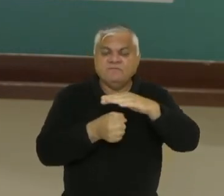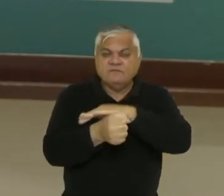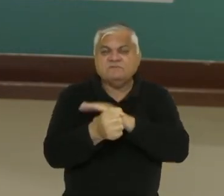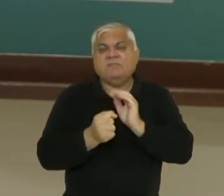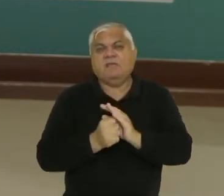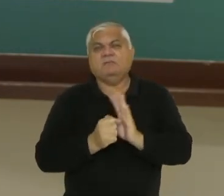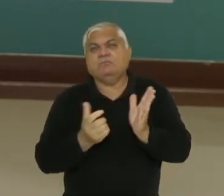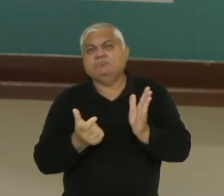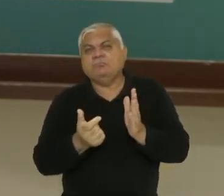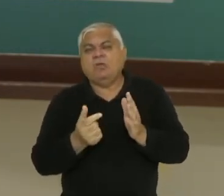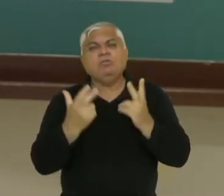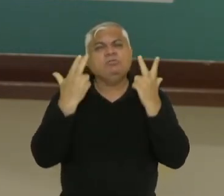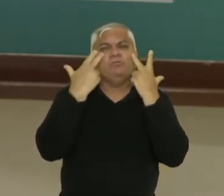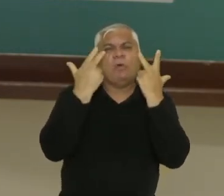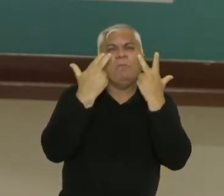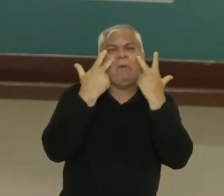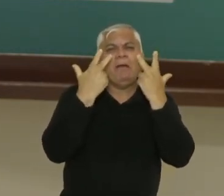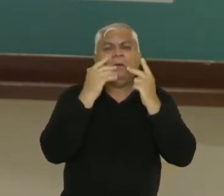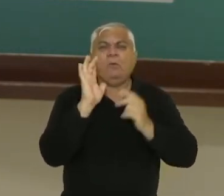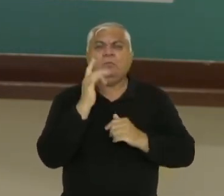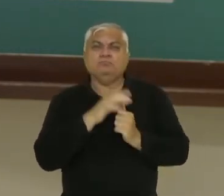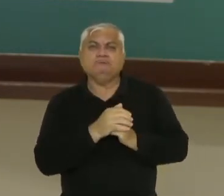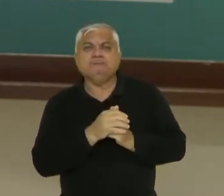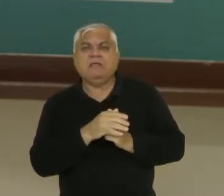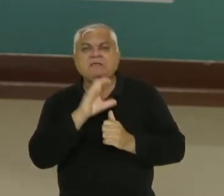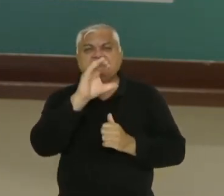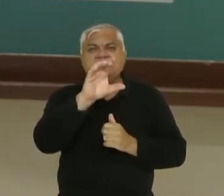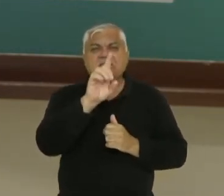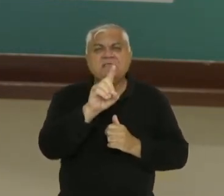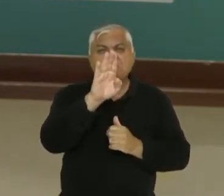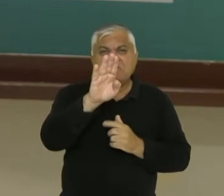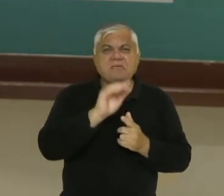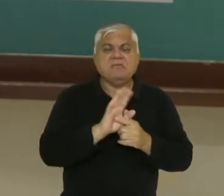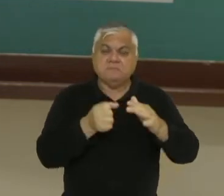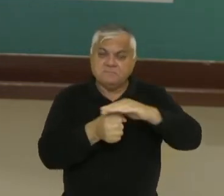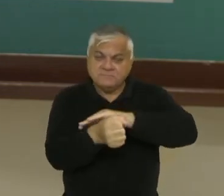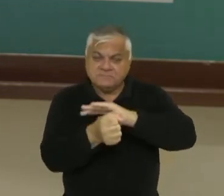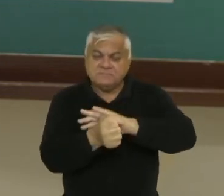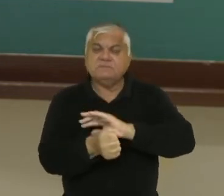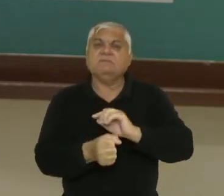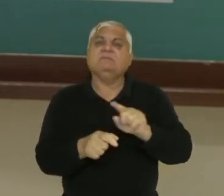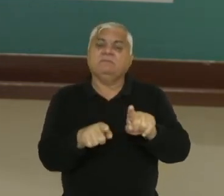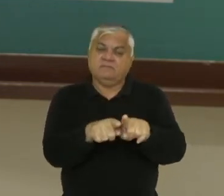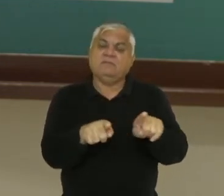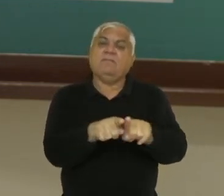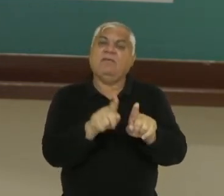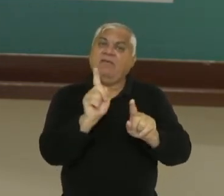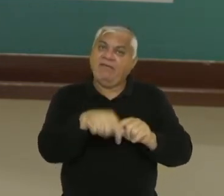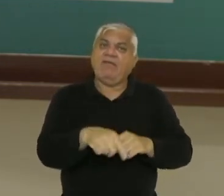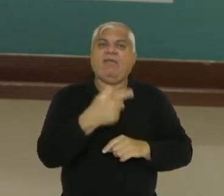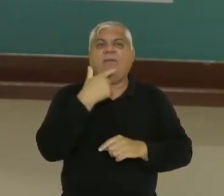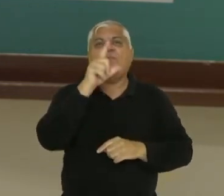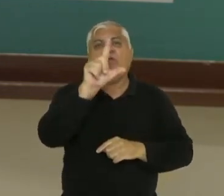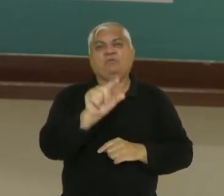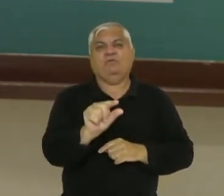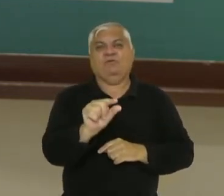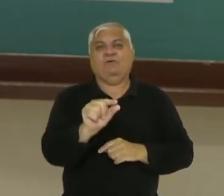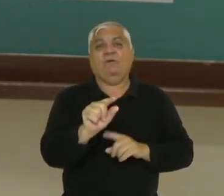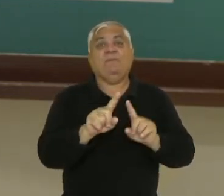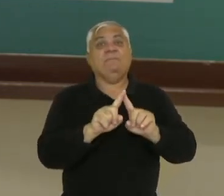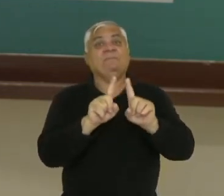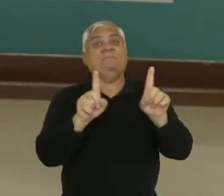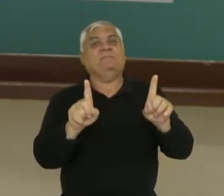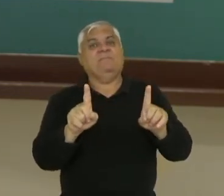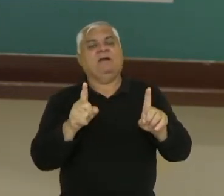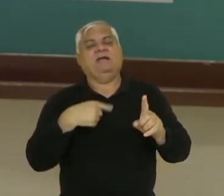aplica em CDB e Tesouro, a maioria do dinheiro está ali, então o rendimento também vai ser um pouco menor, porém você